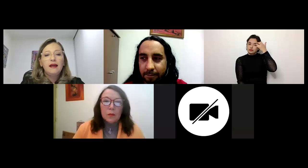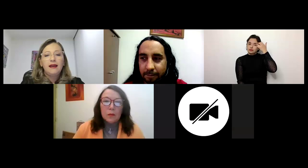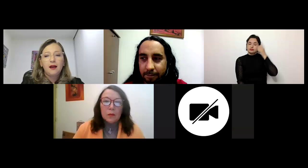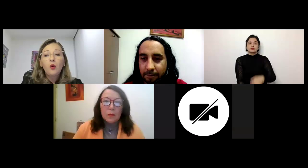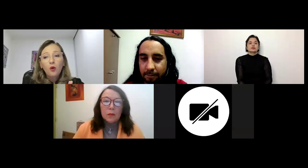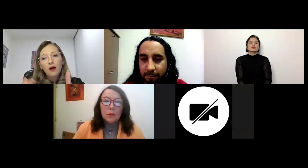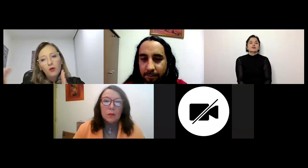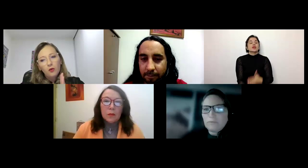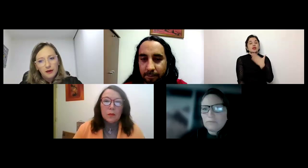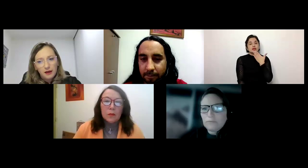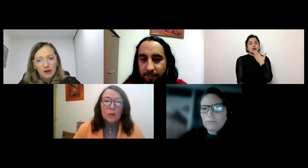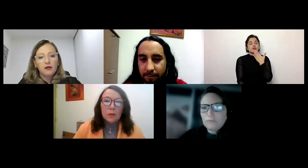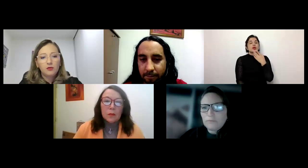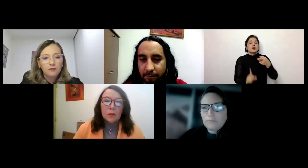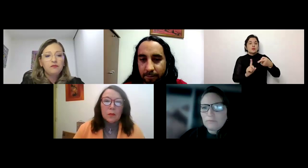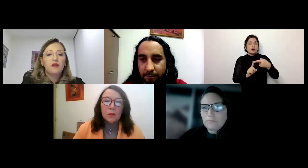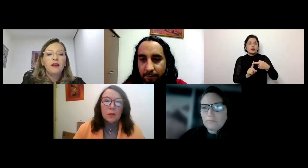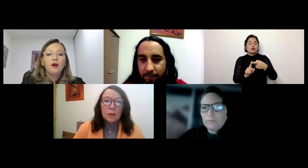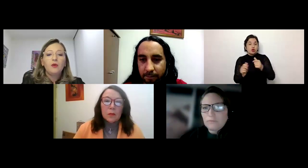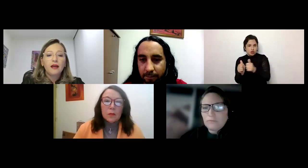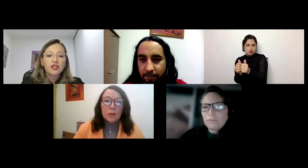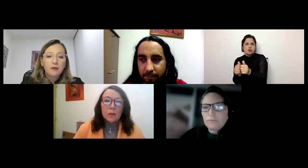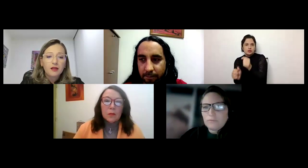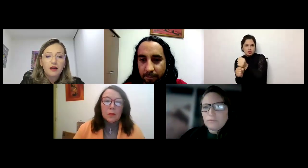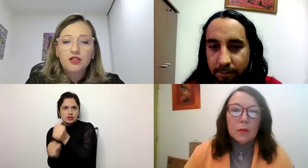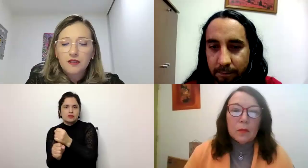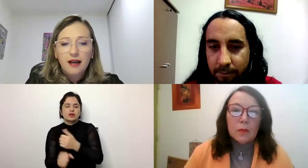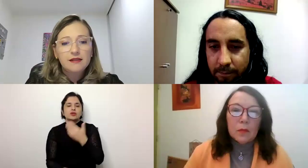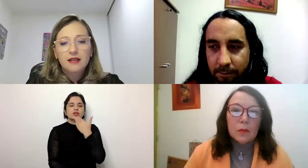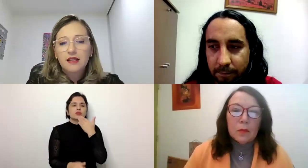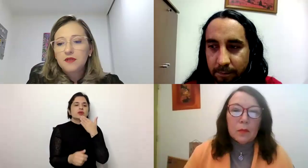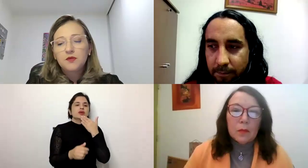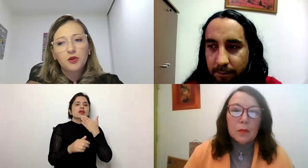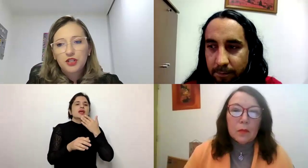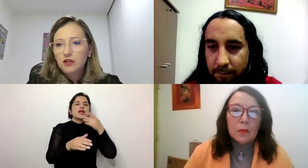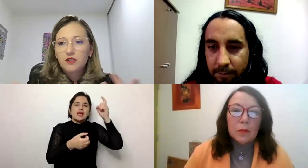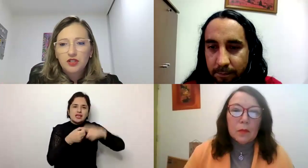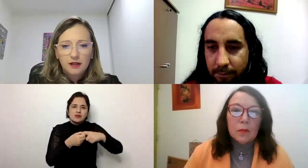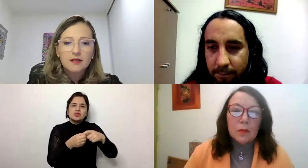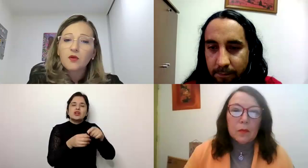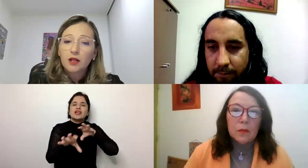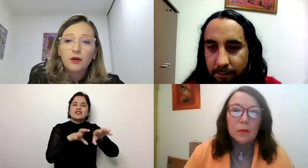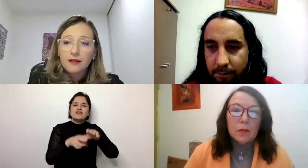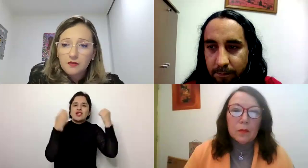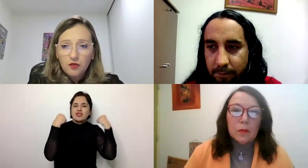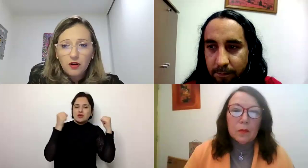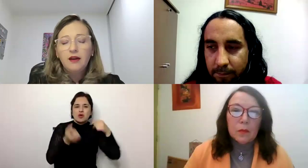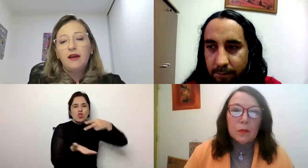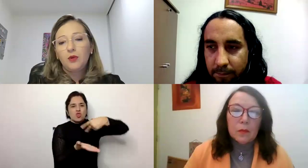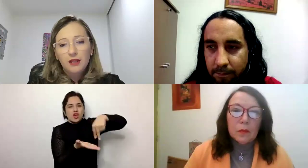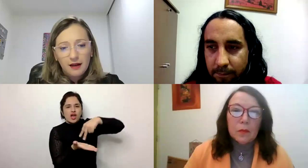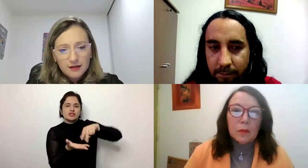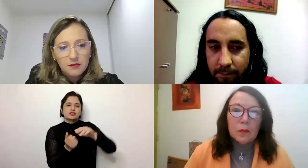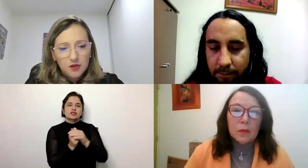trabalho, com acompanhamento, o engajamento em atividades, equipes esportivas de dança, quando esse